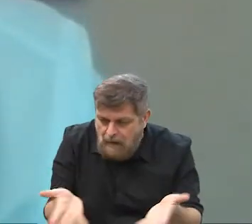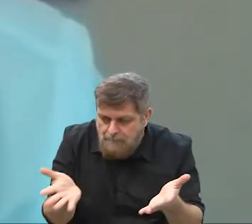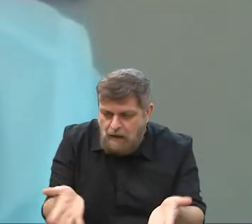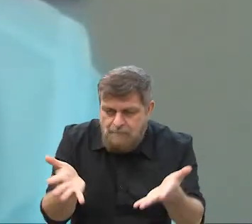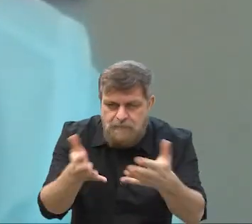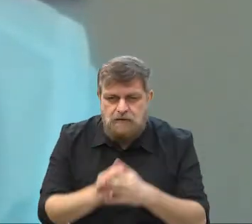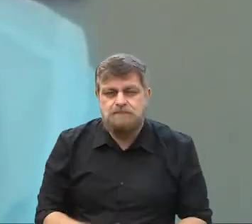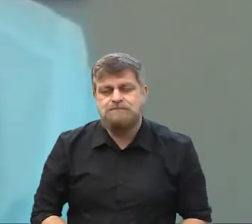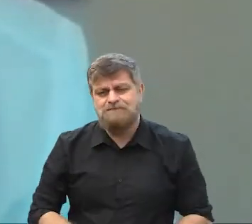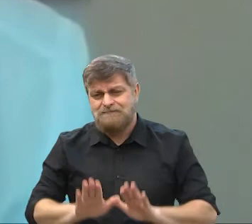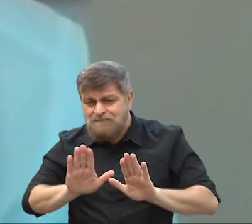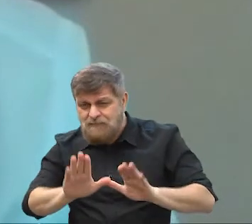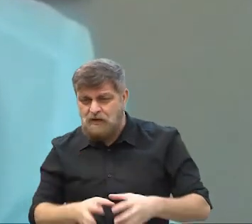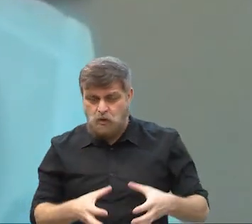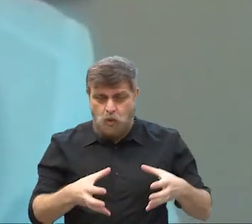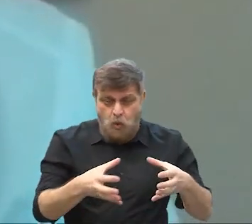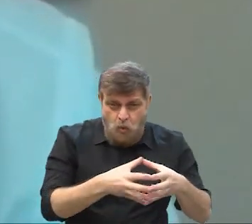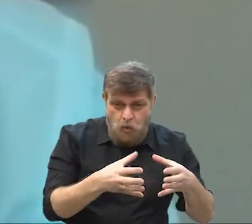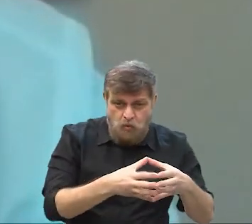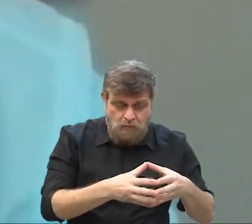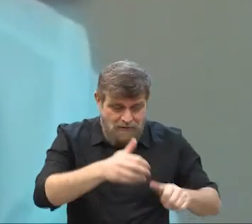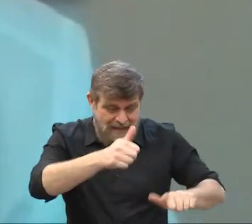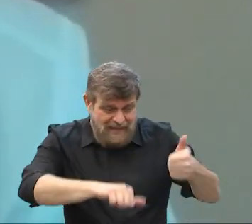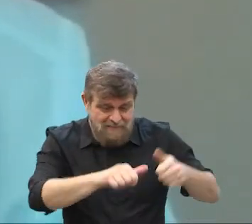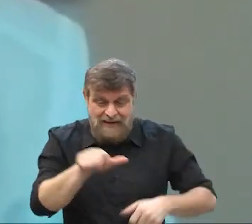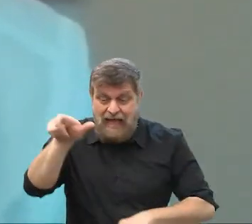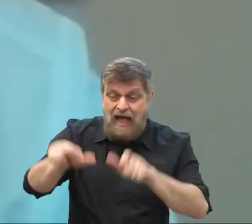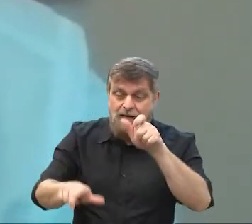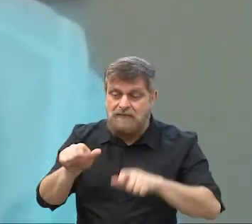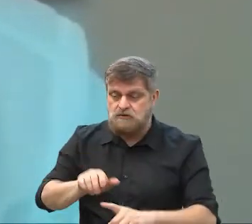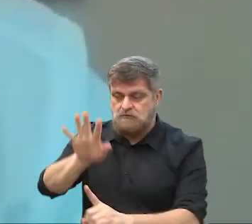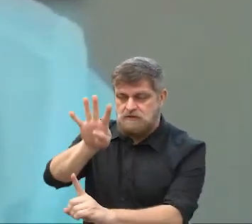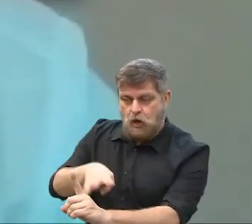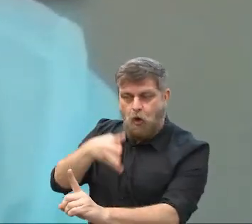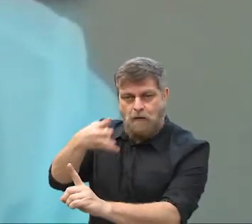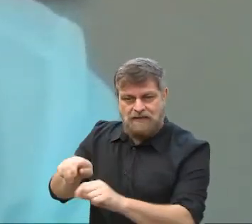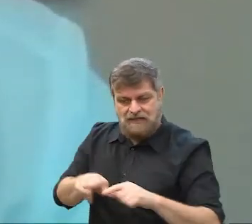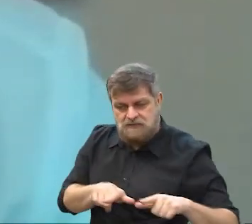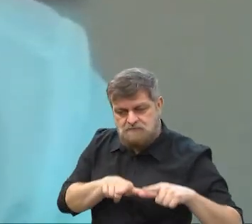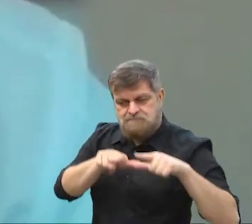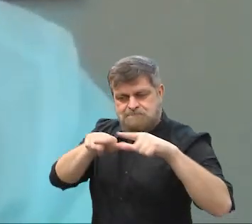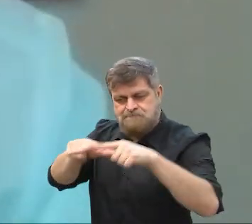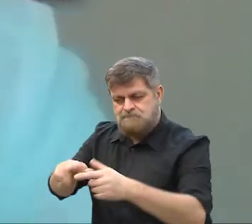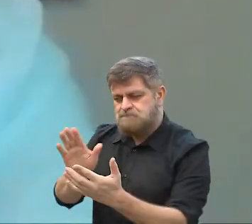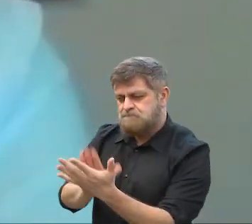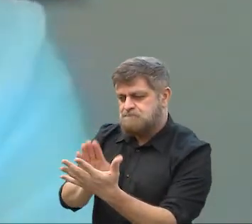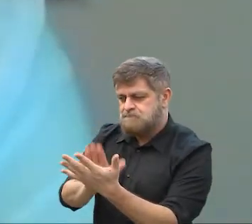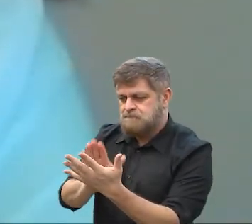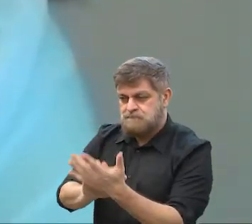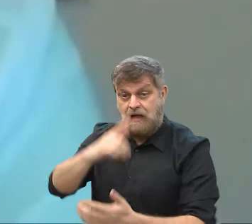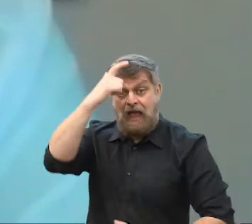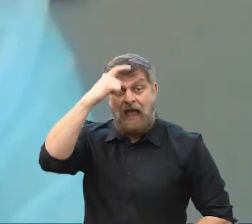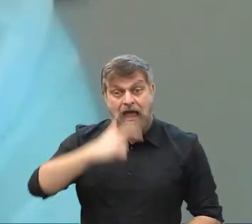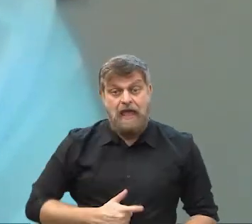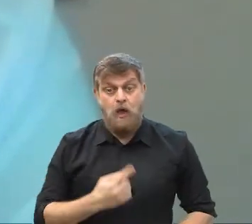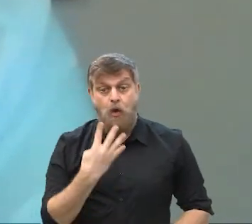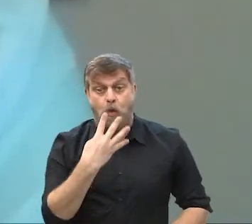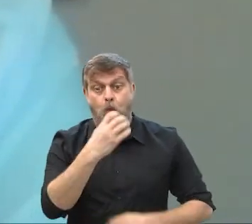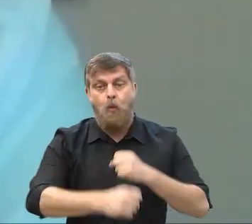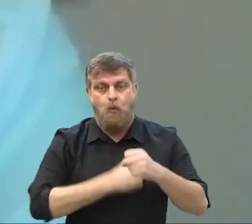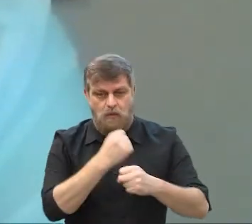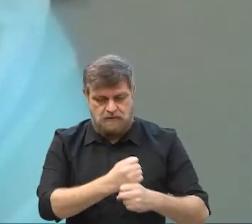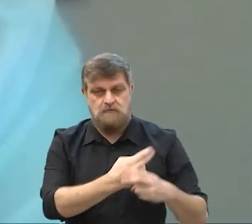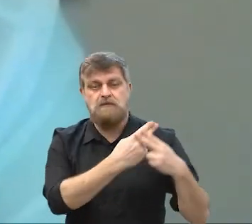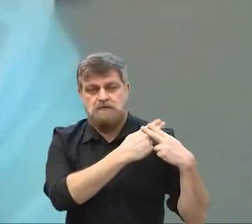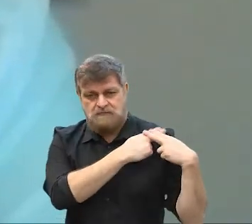Em relação à comissão de honraria, eu estive basicamente 4 anos